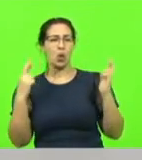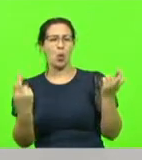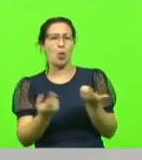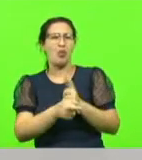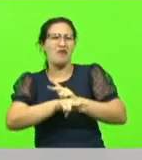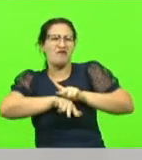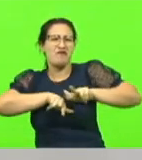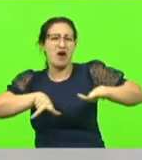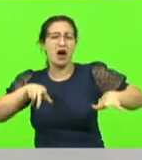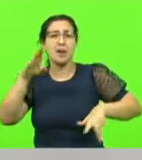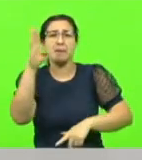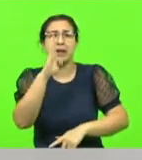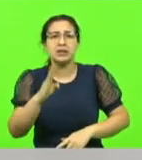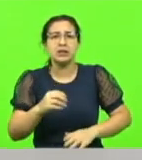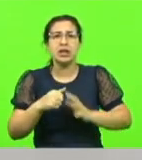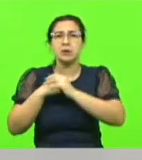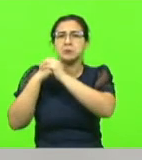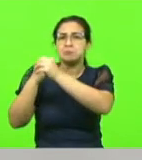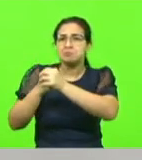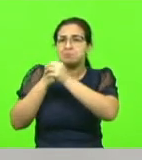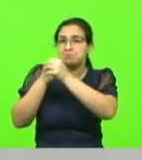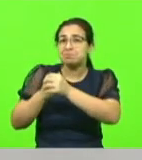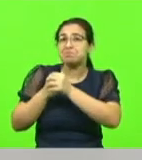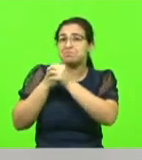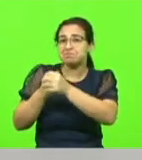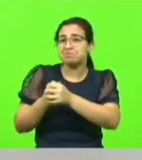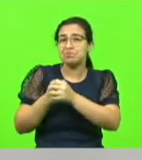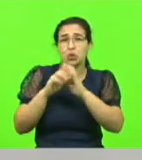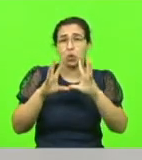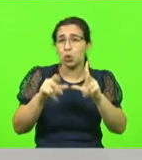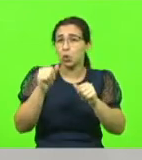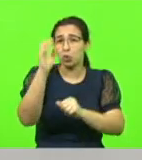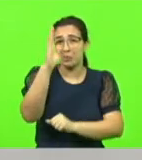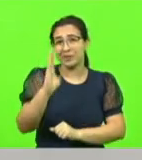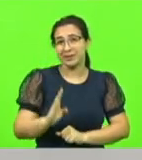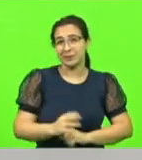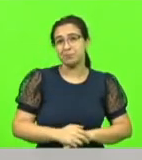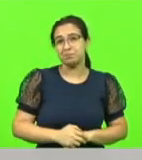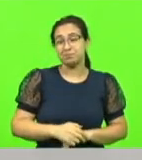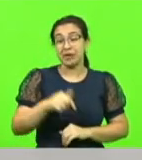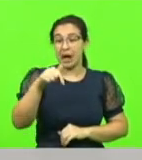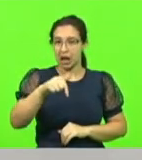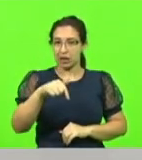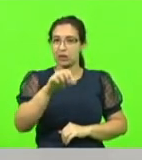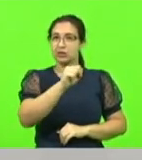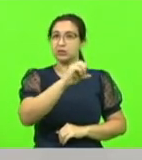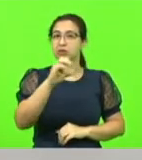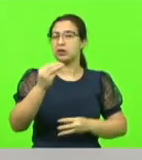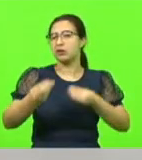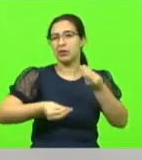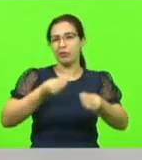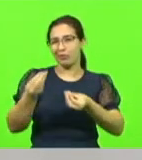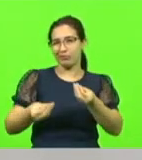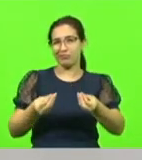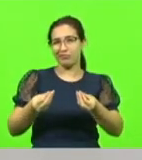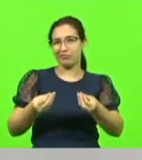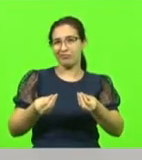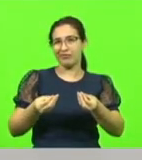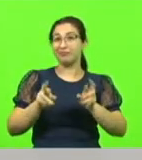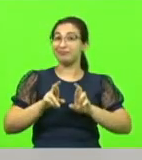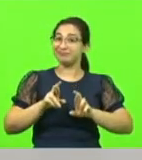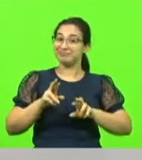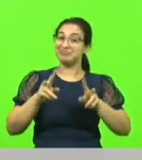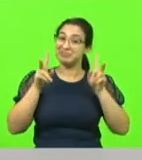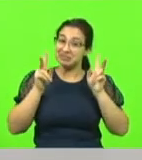oração por todo o nosso imenso Brasil. Aqui em Santa Catarina, não foi diferente. Na